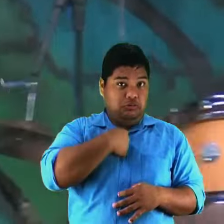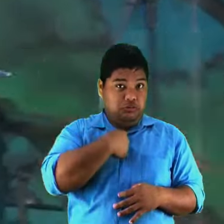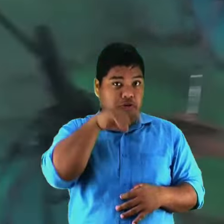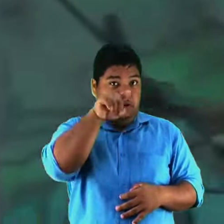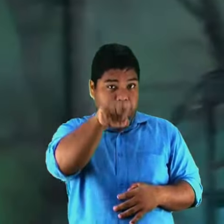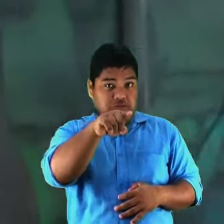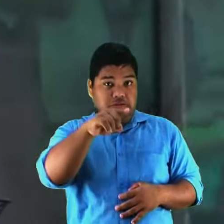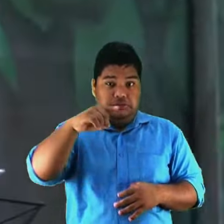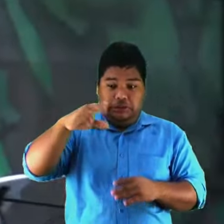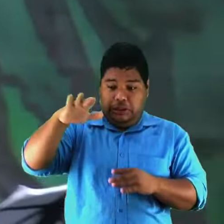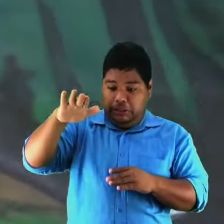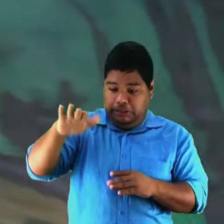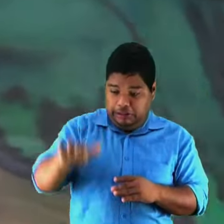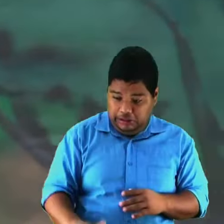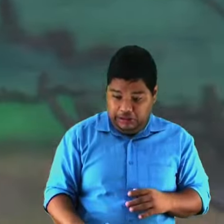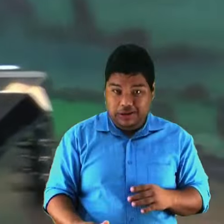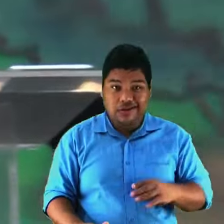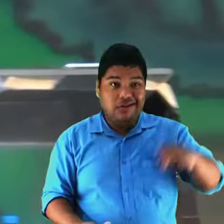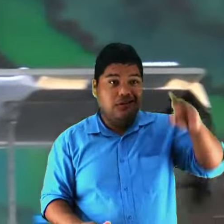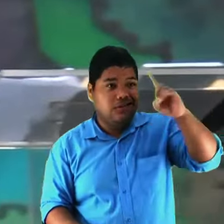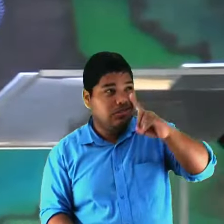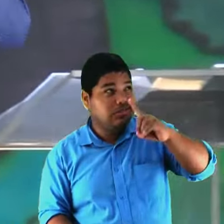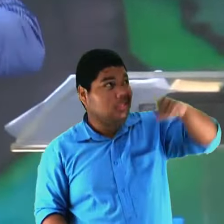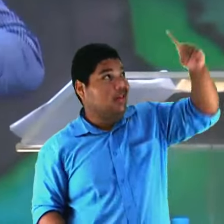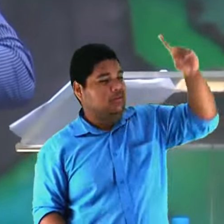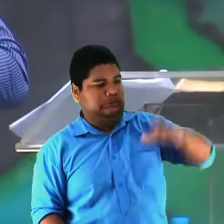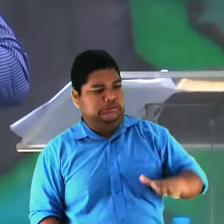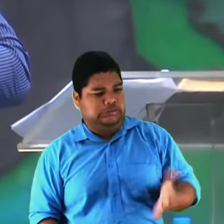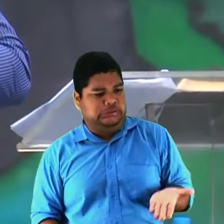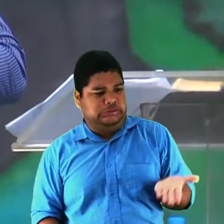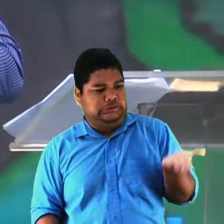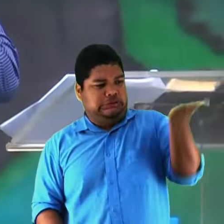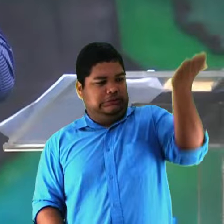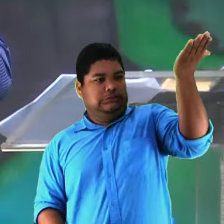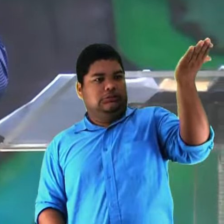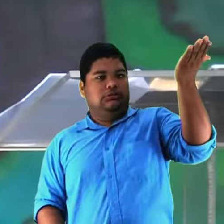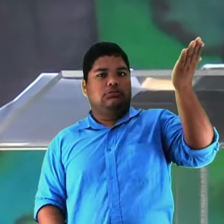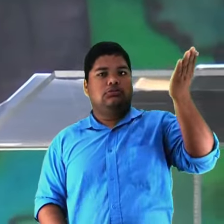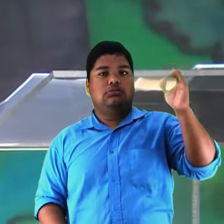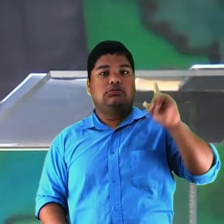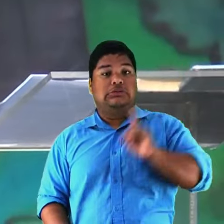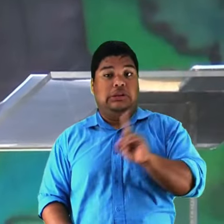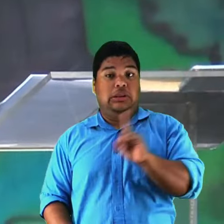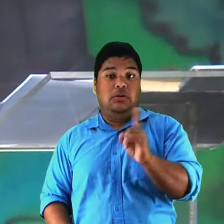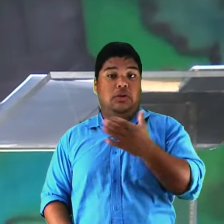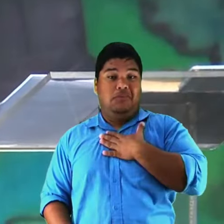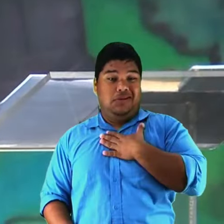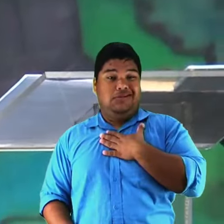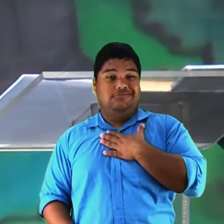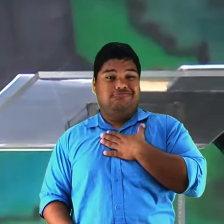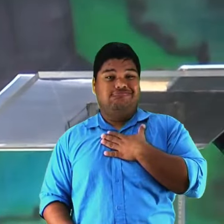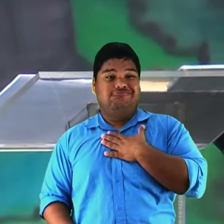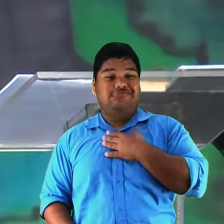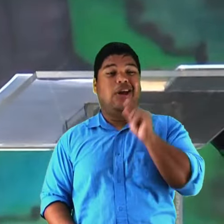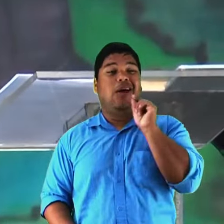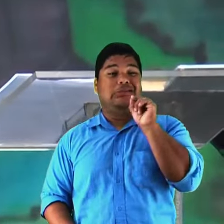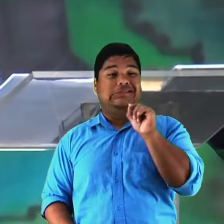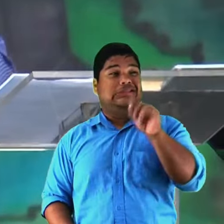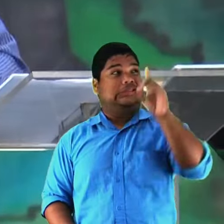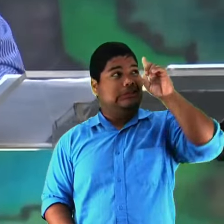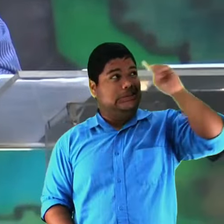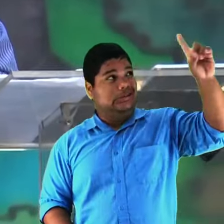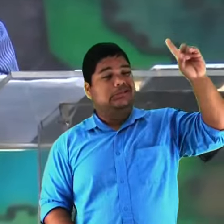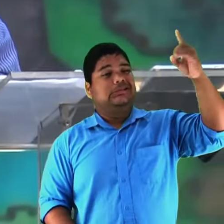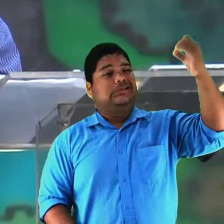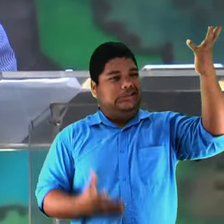Na perspectiva divina, não é os meus, é o que Deus quer que eu faça. E